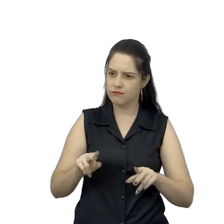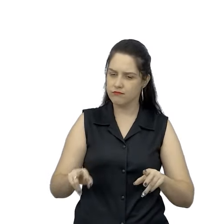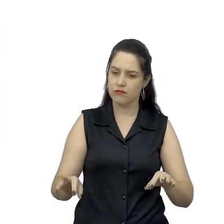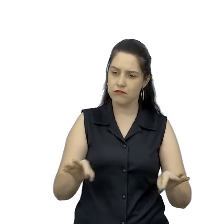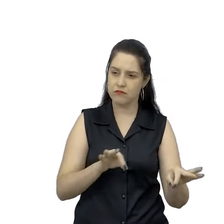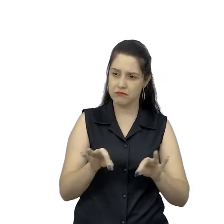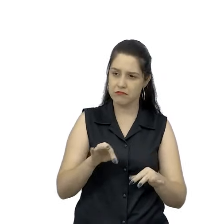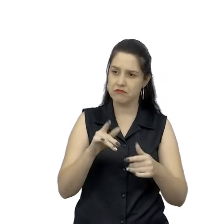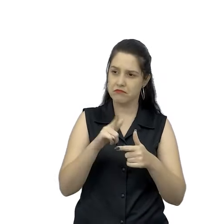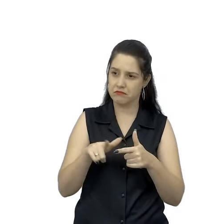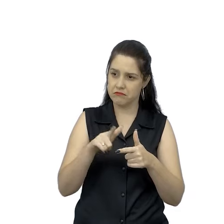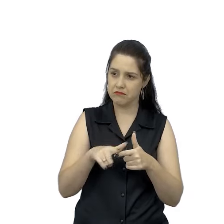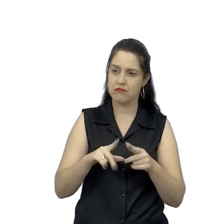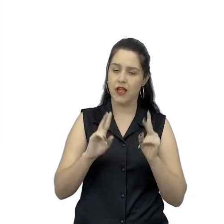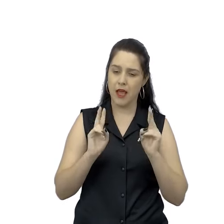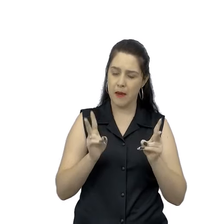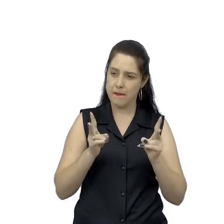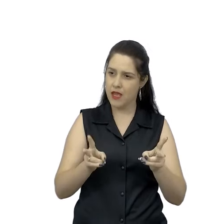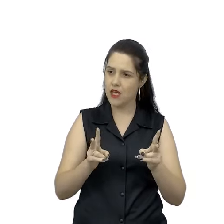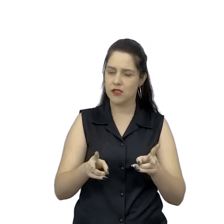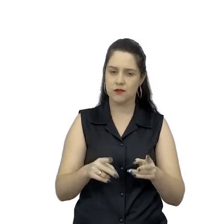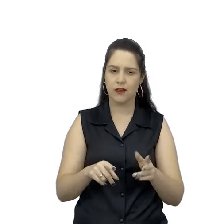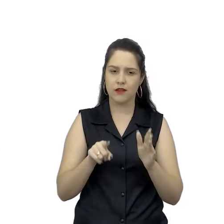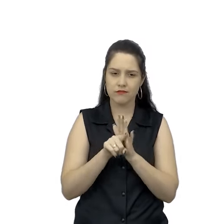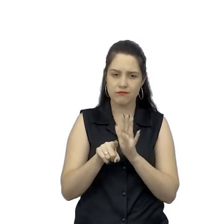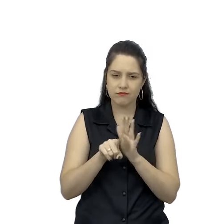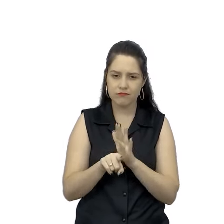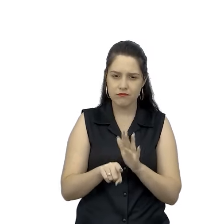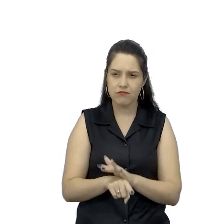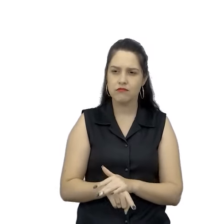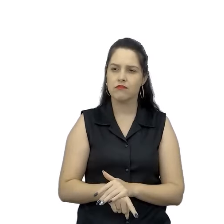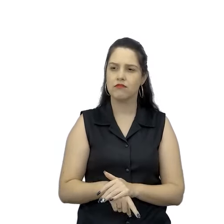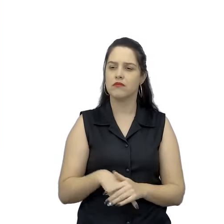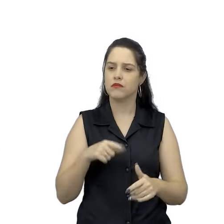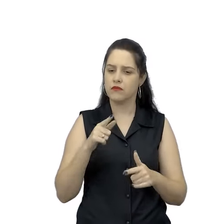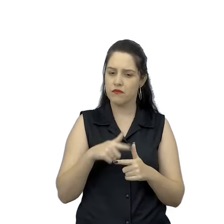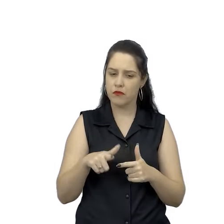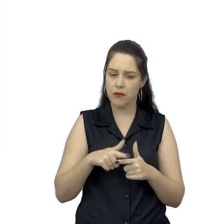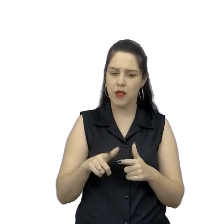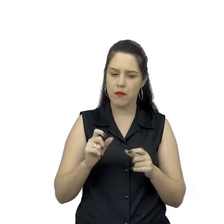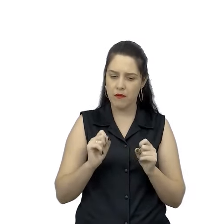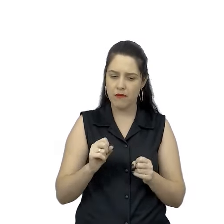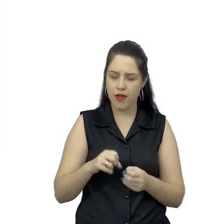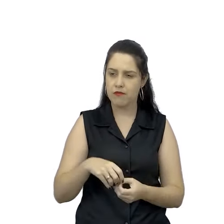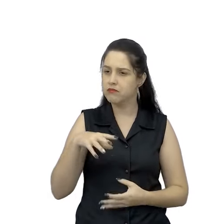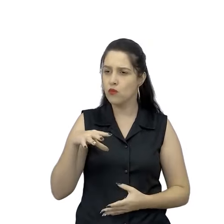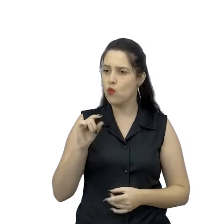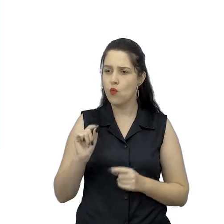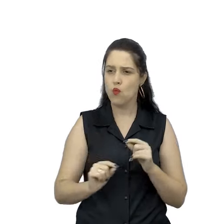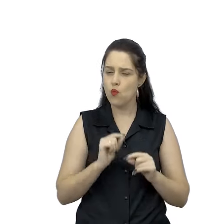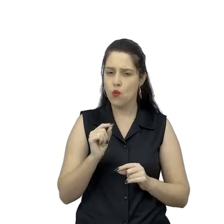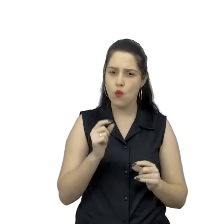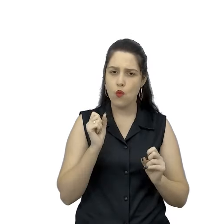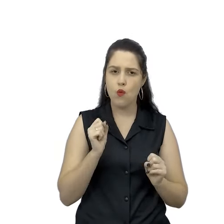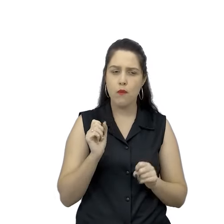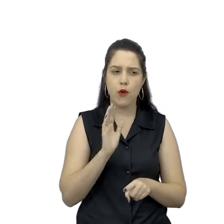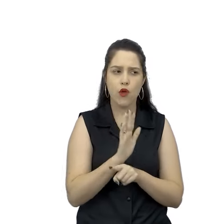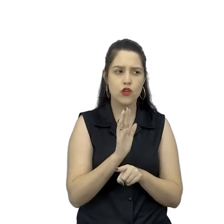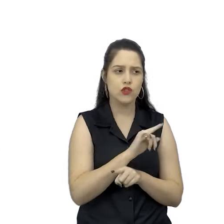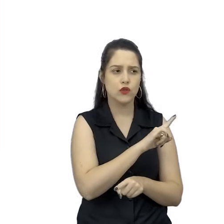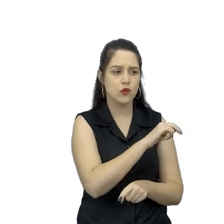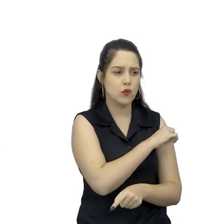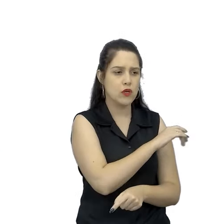né, trazendo uma questão que vai gerar todo esse problema, o que modificou quando esse estudante,